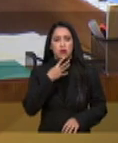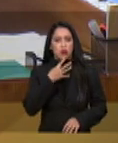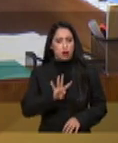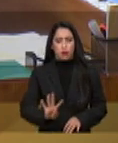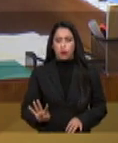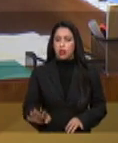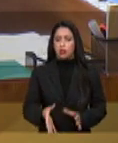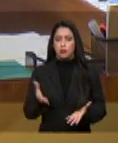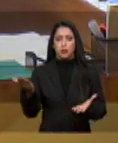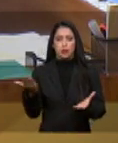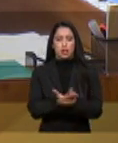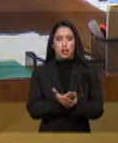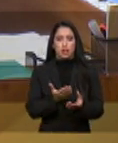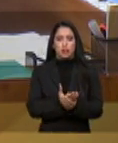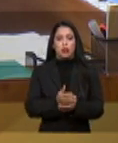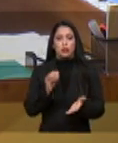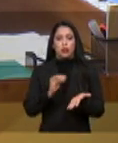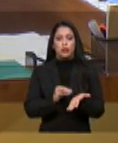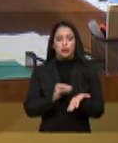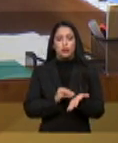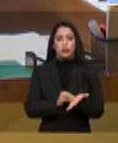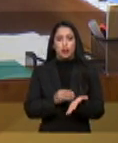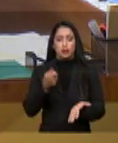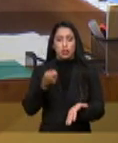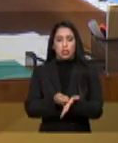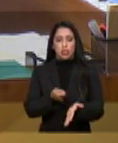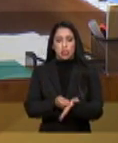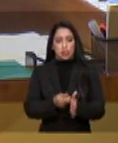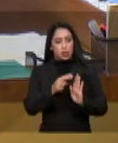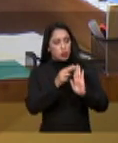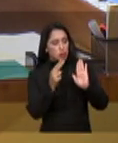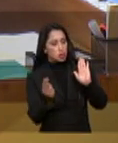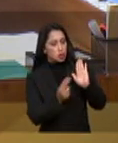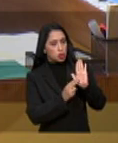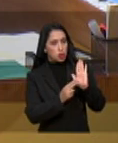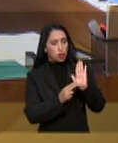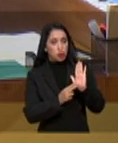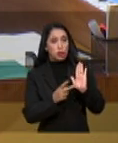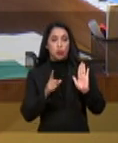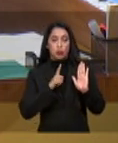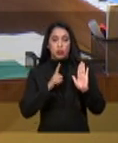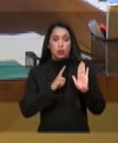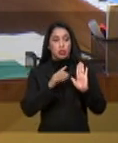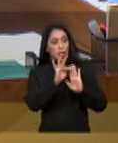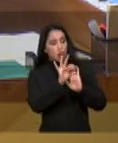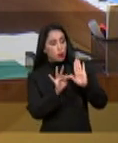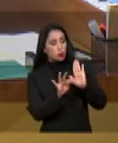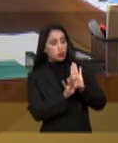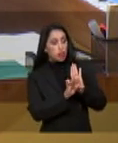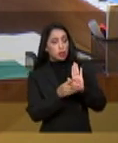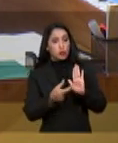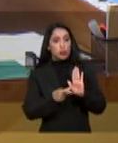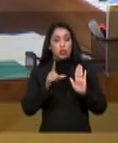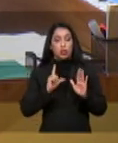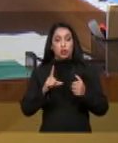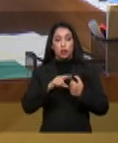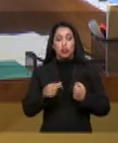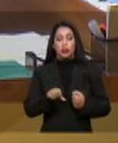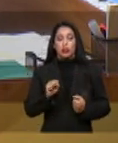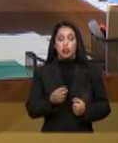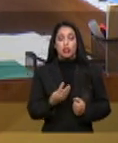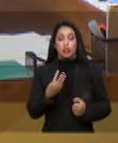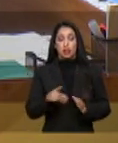ausência de impugnação à totalidade do complexo normativo, no que concerne à redação originária do artigo 83